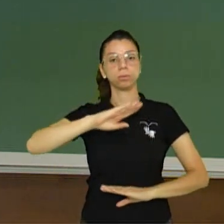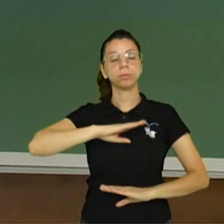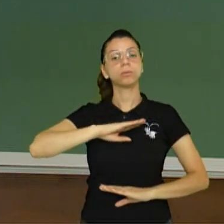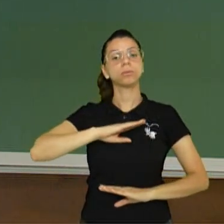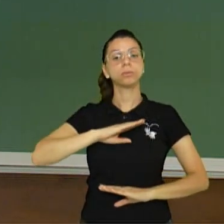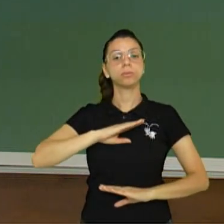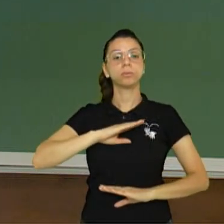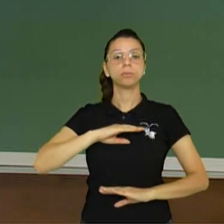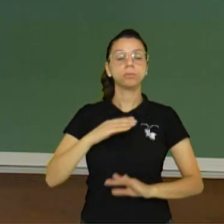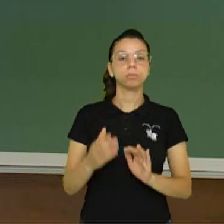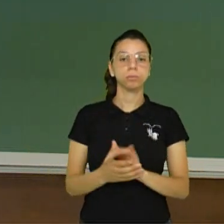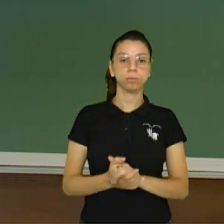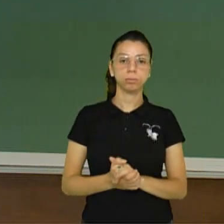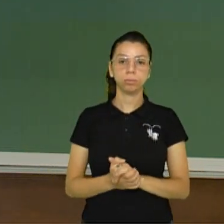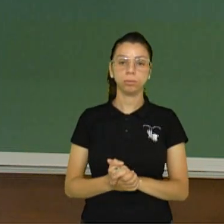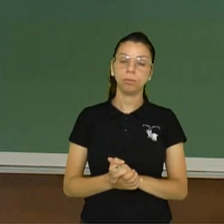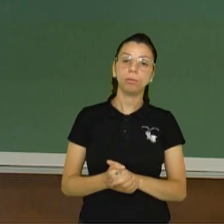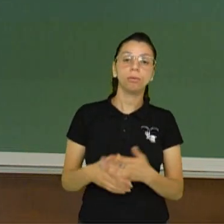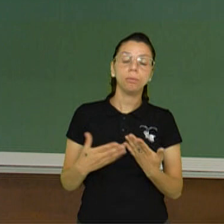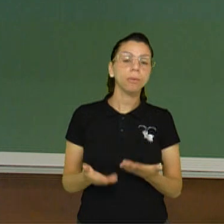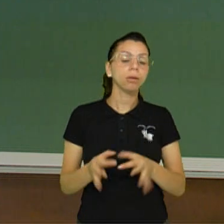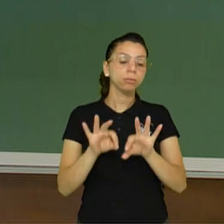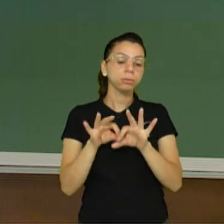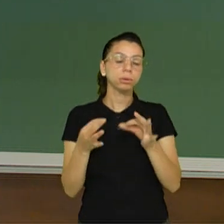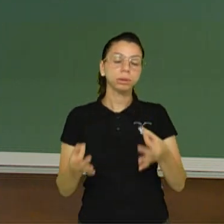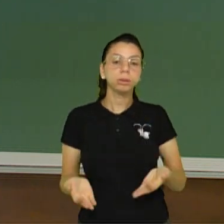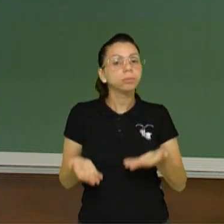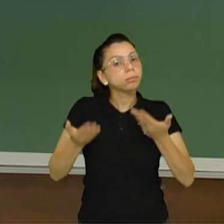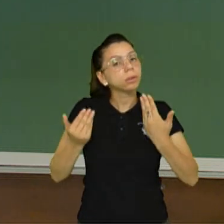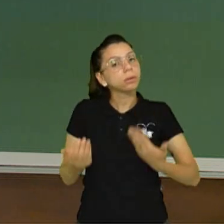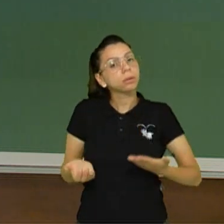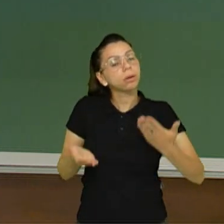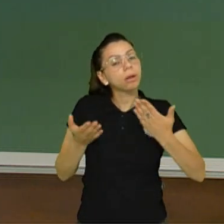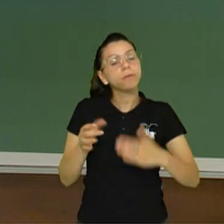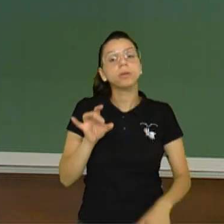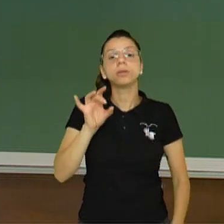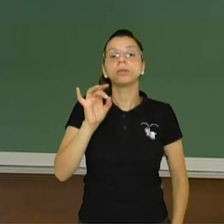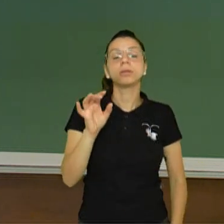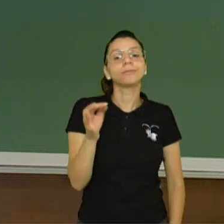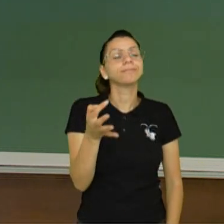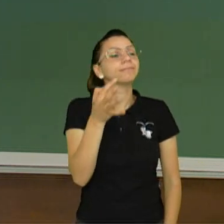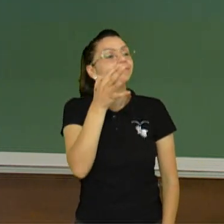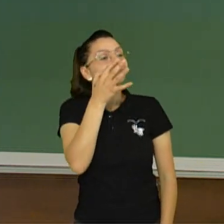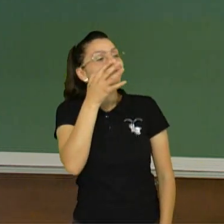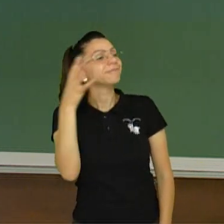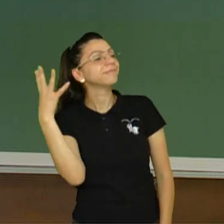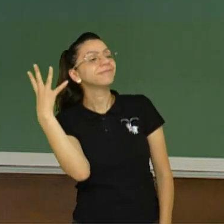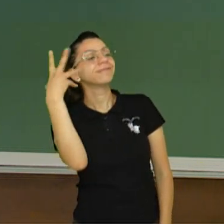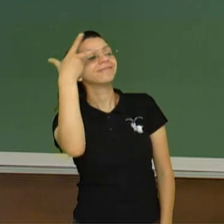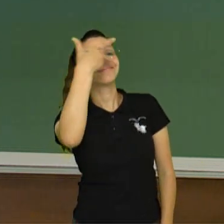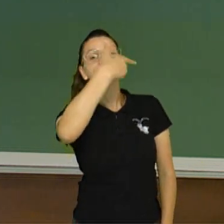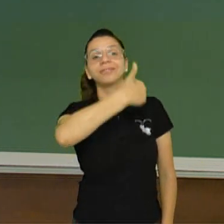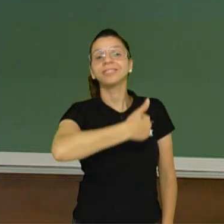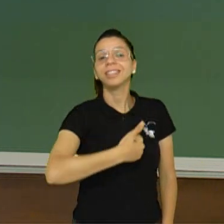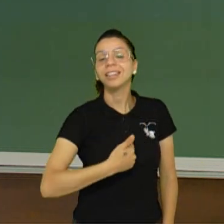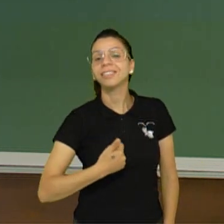colocasse numa atmosfera mais neutra, em que você simplesmente tivesse um prazer ao ver a obra,